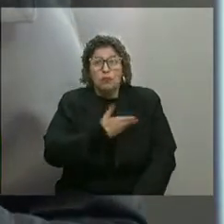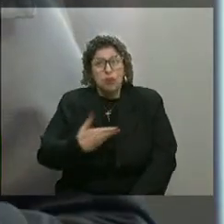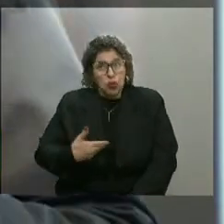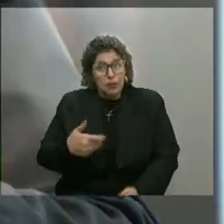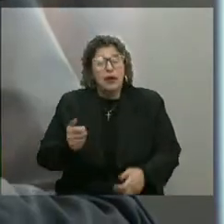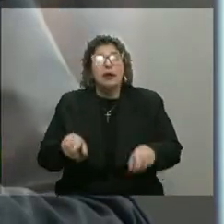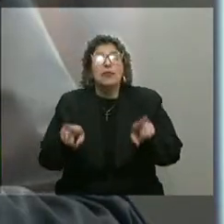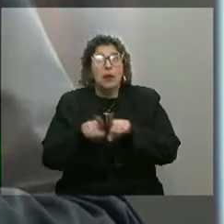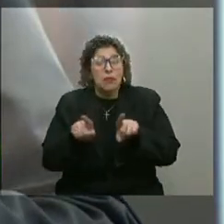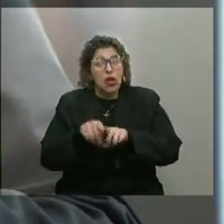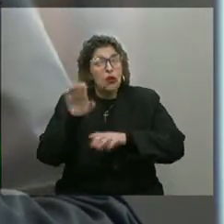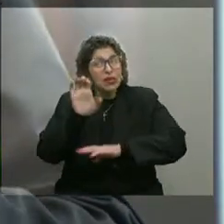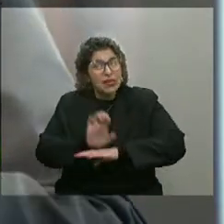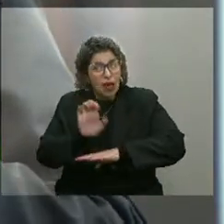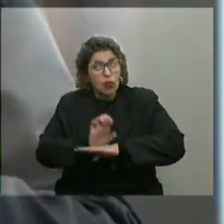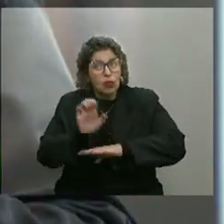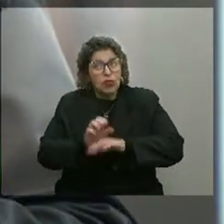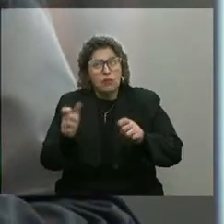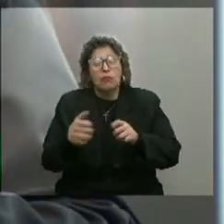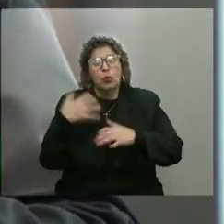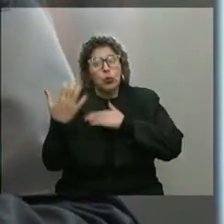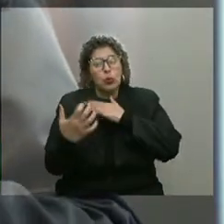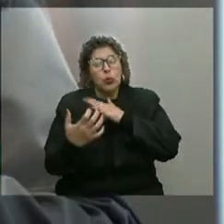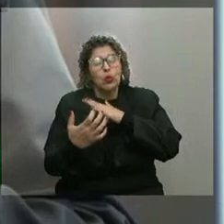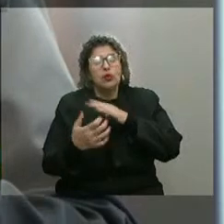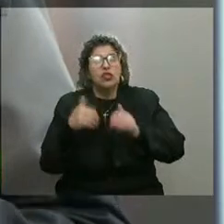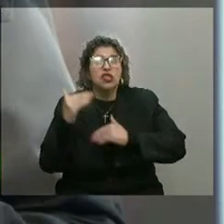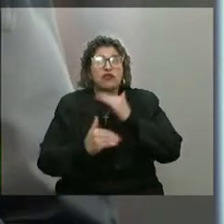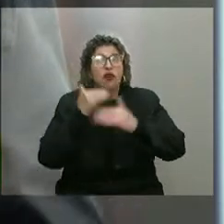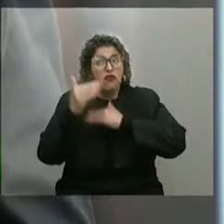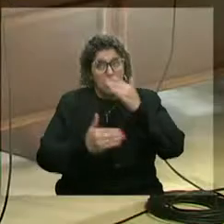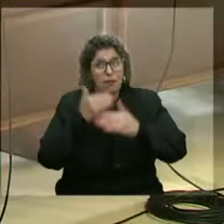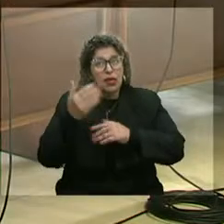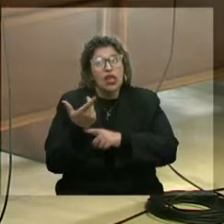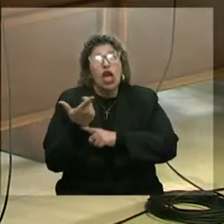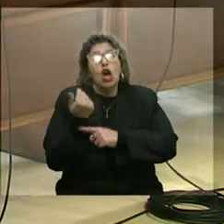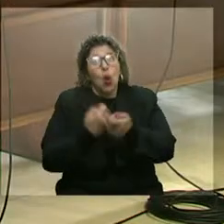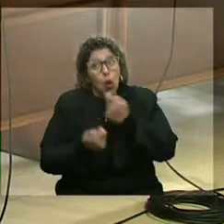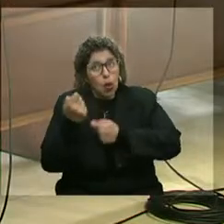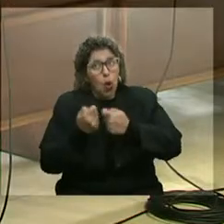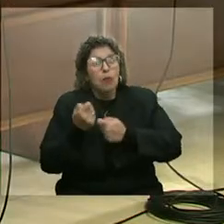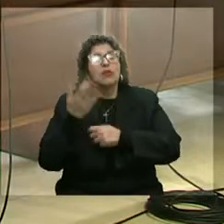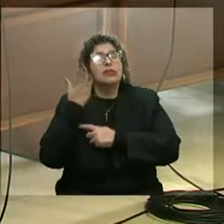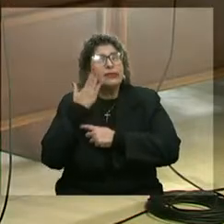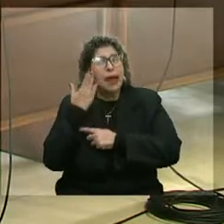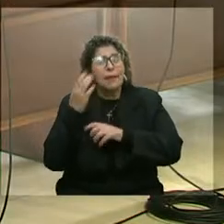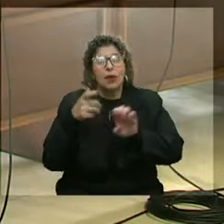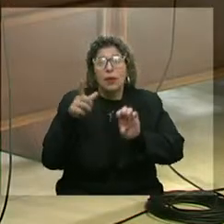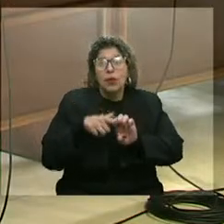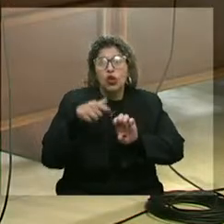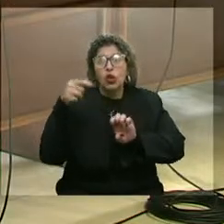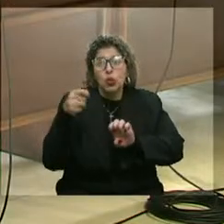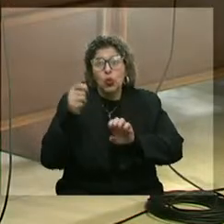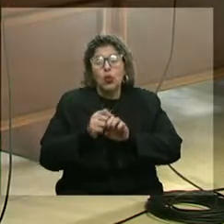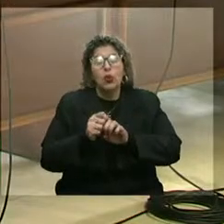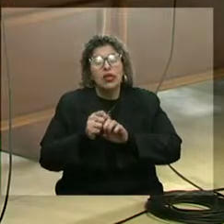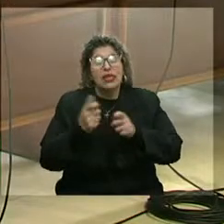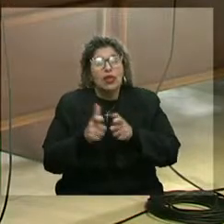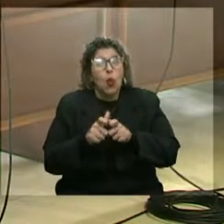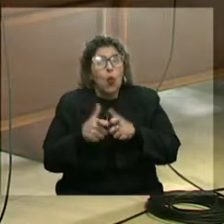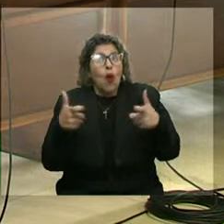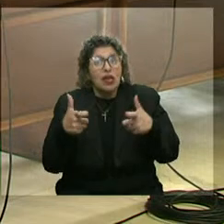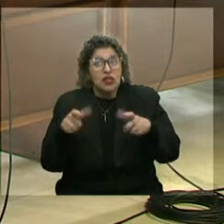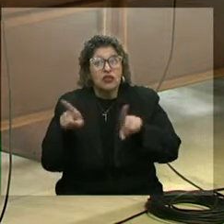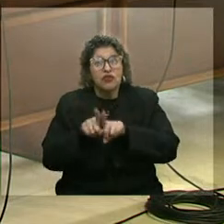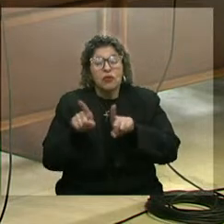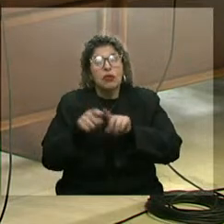será a capacidade do Estado trabalhar, do desenvolvimento econômico ocorrer. Tá? Quem é empreendedor, ele não estoura do ponto de vista quantitativo,